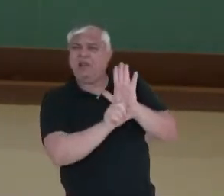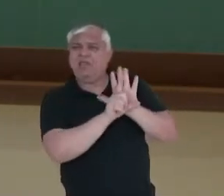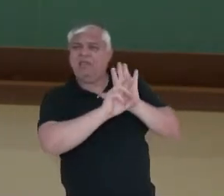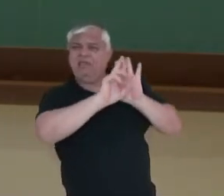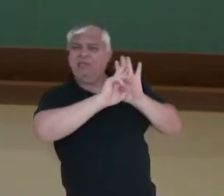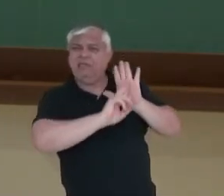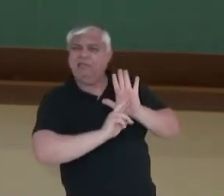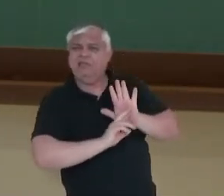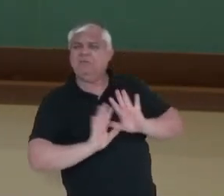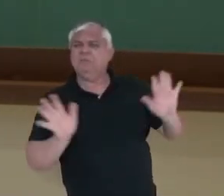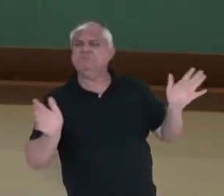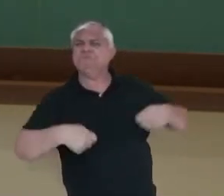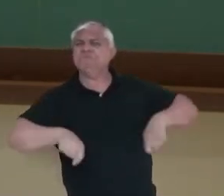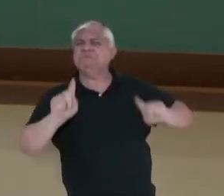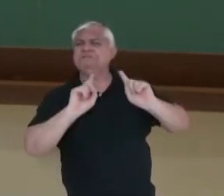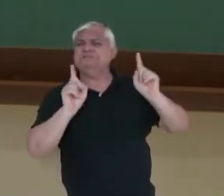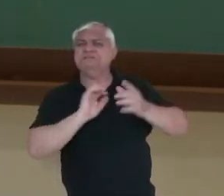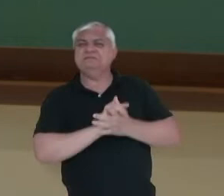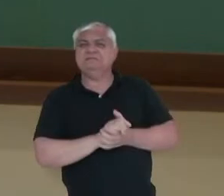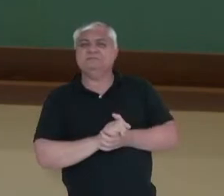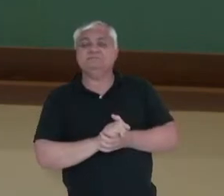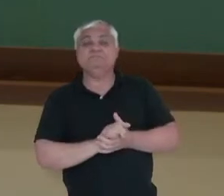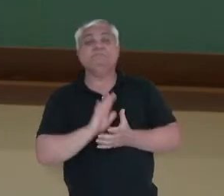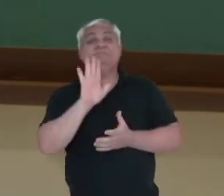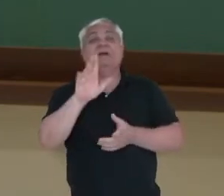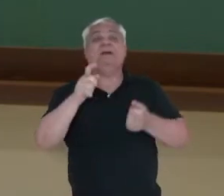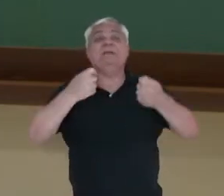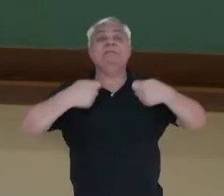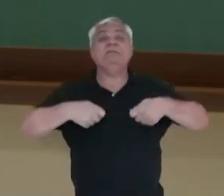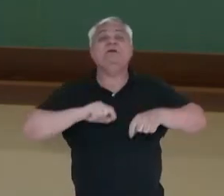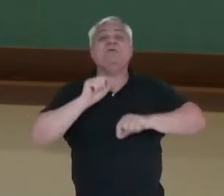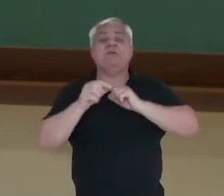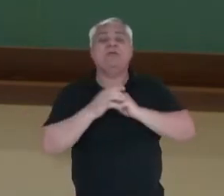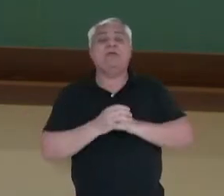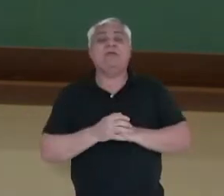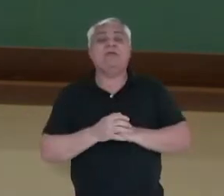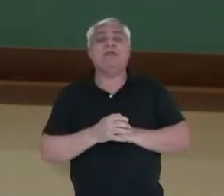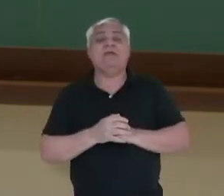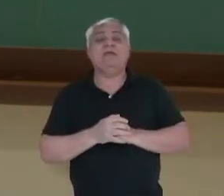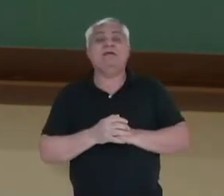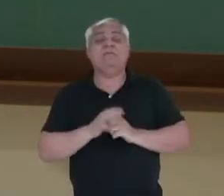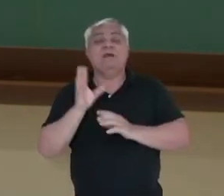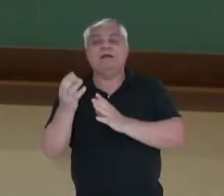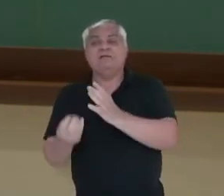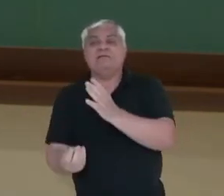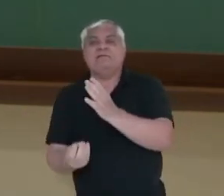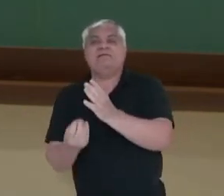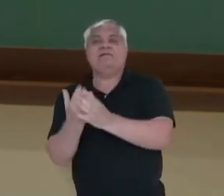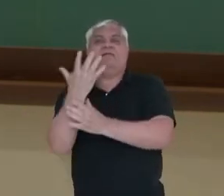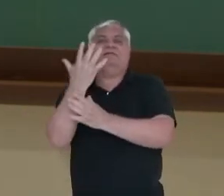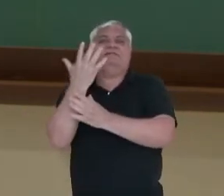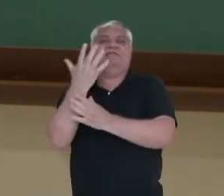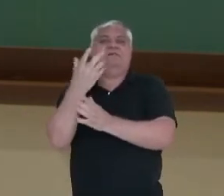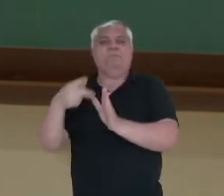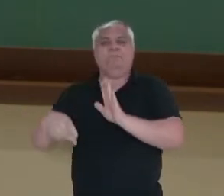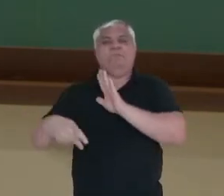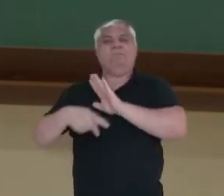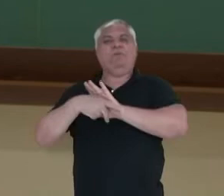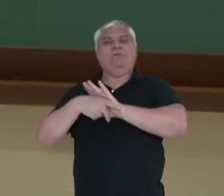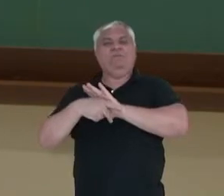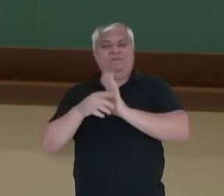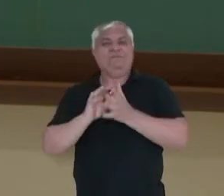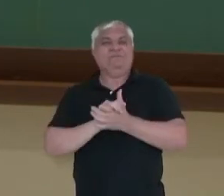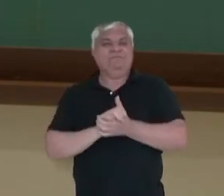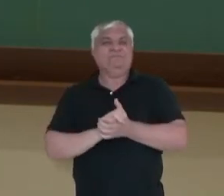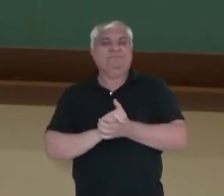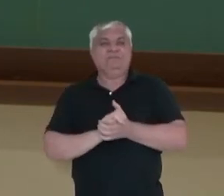de convivência, etc.? A necessidade é por conta da criação da propriedade, tá? Então, no estado